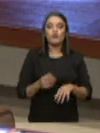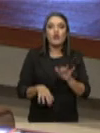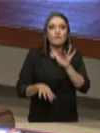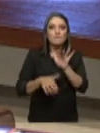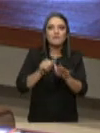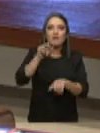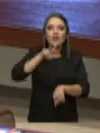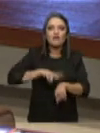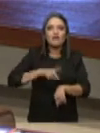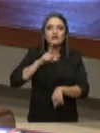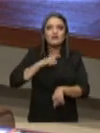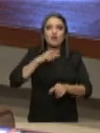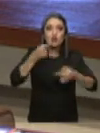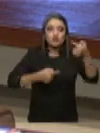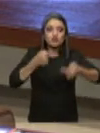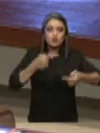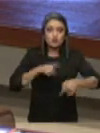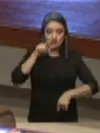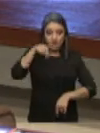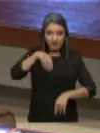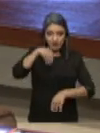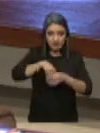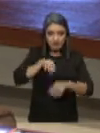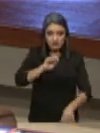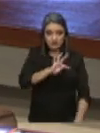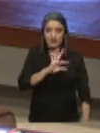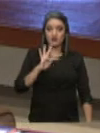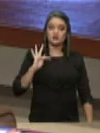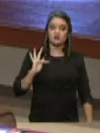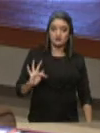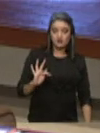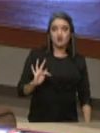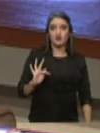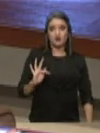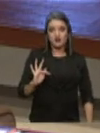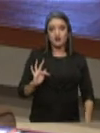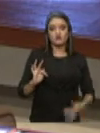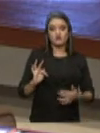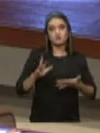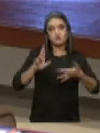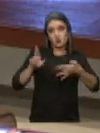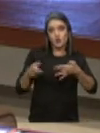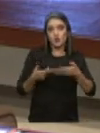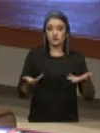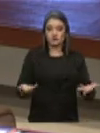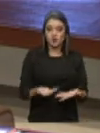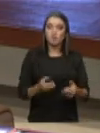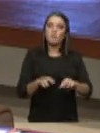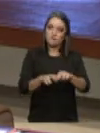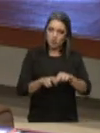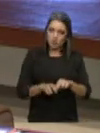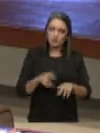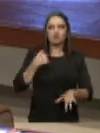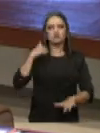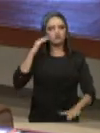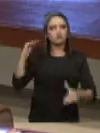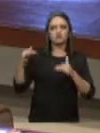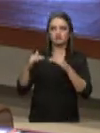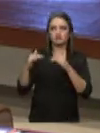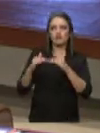vez aqui no Supremo Tribunal Federal, nos autos desse curso. Por isso é que acompanhei Sua Excelência